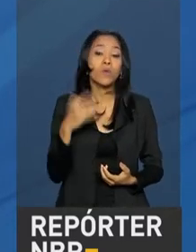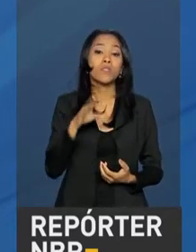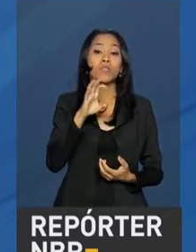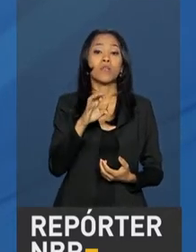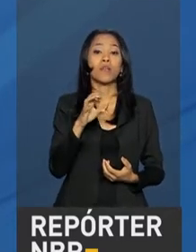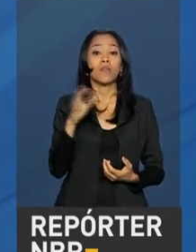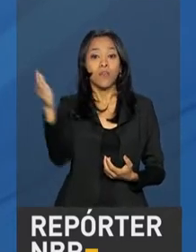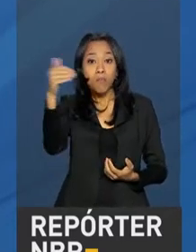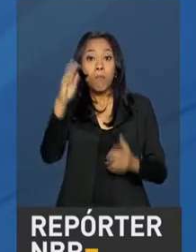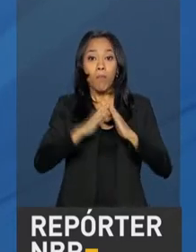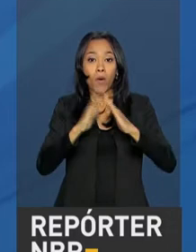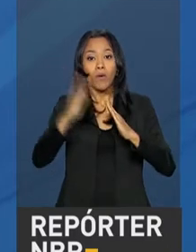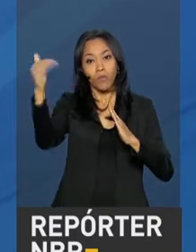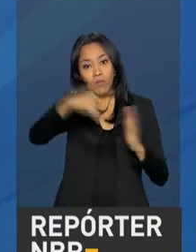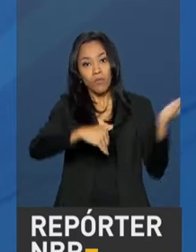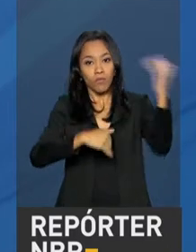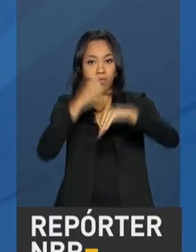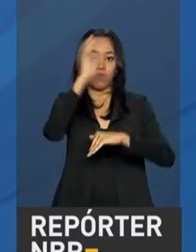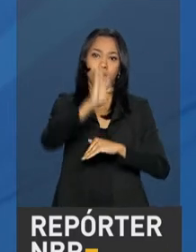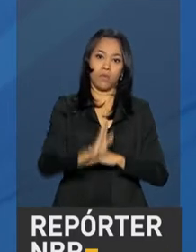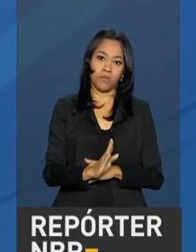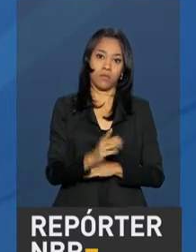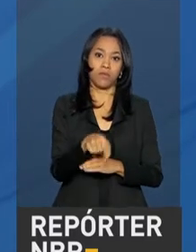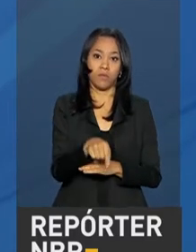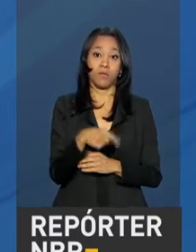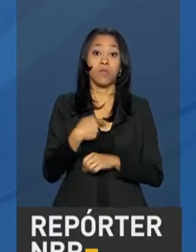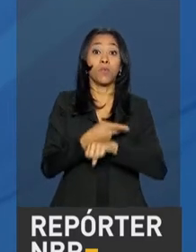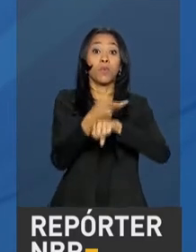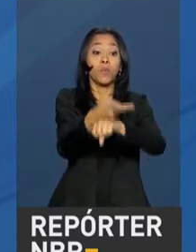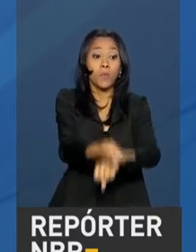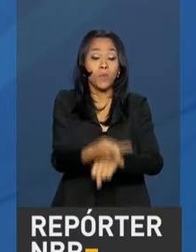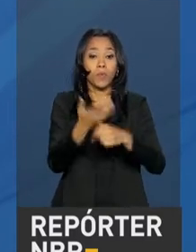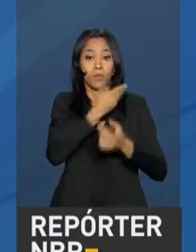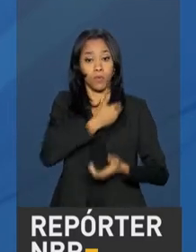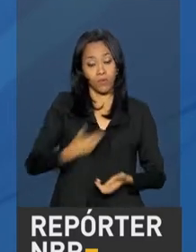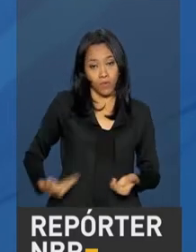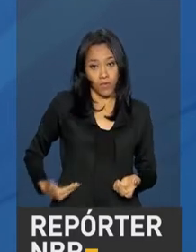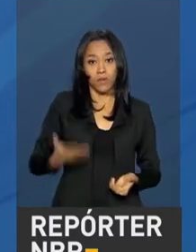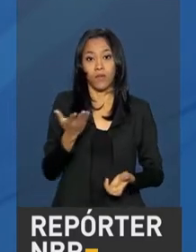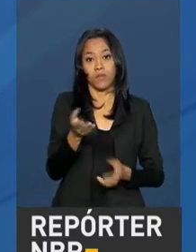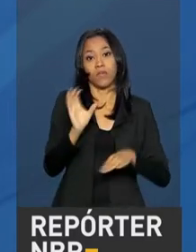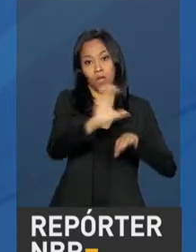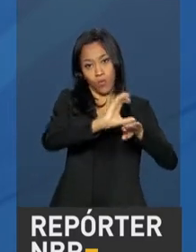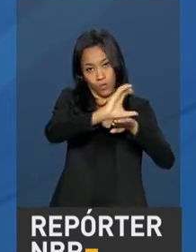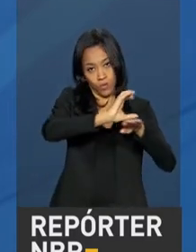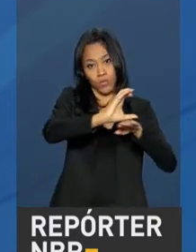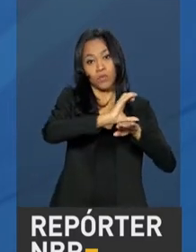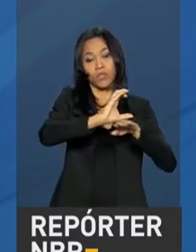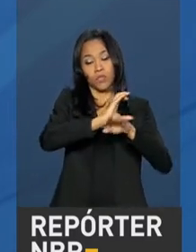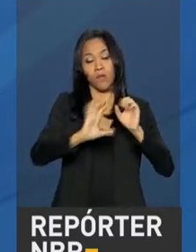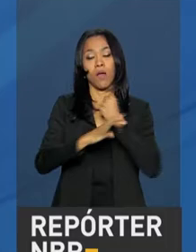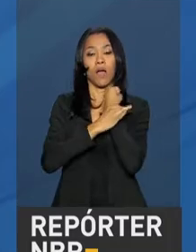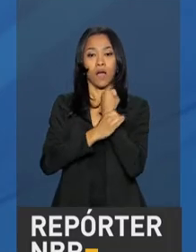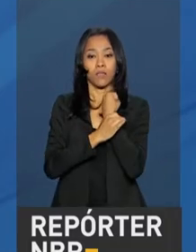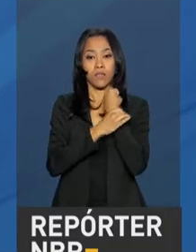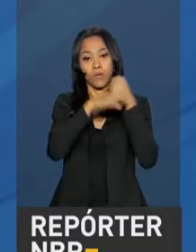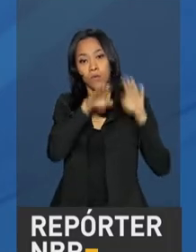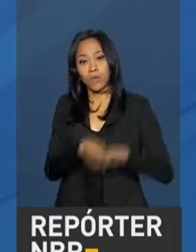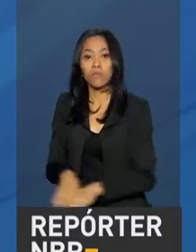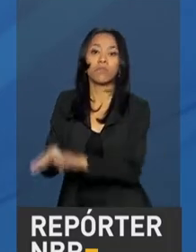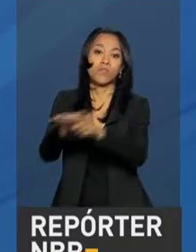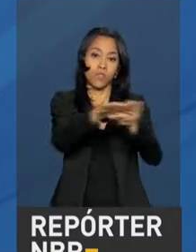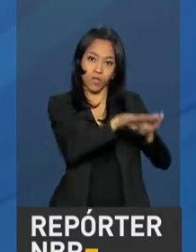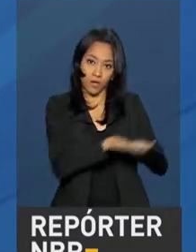em terras brasileiras e buscam serviços públicos que a constituição assegura a todos como saúde